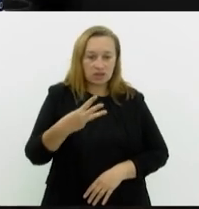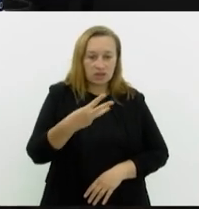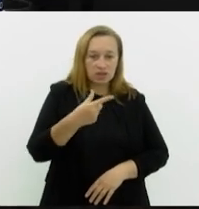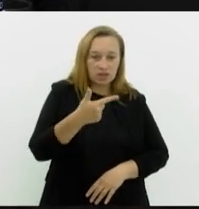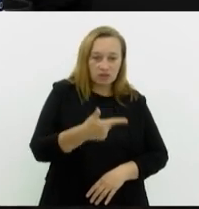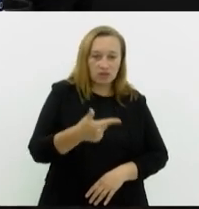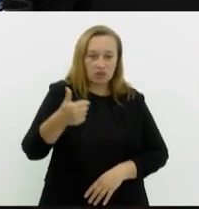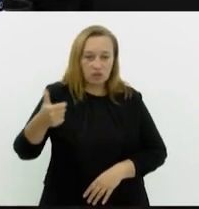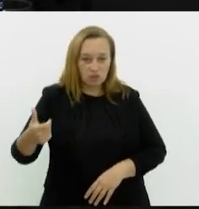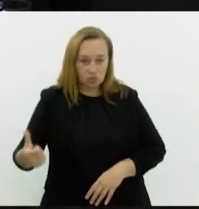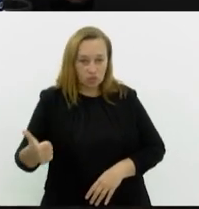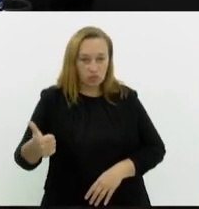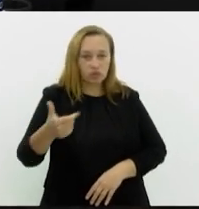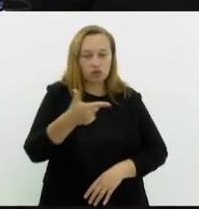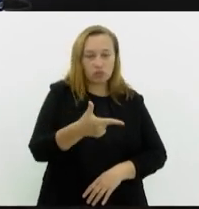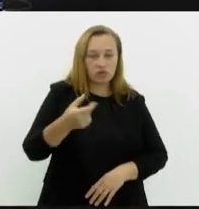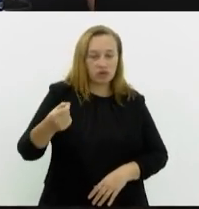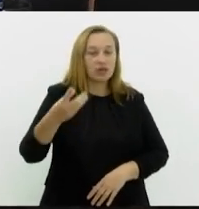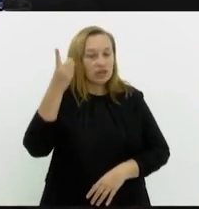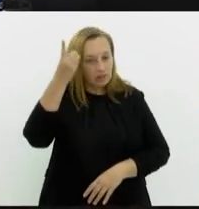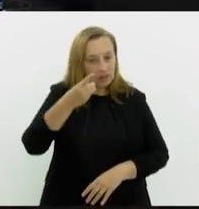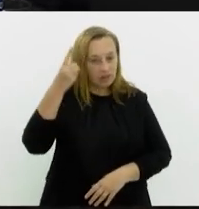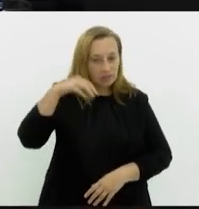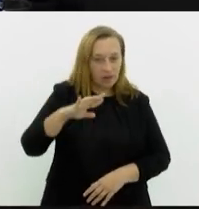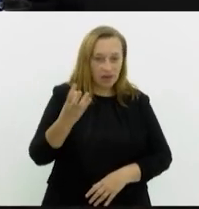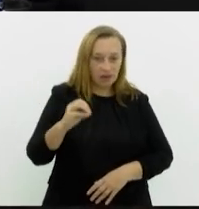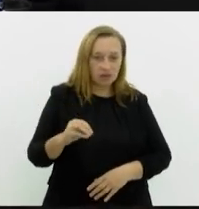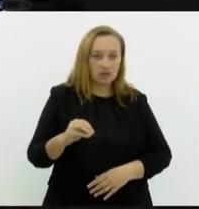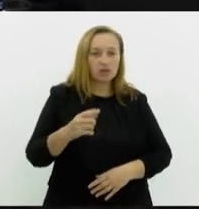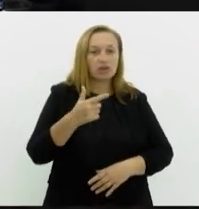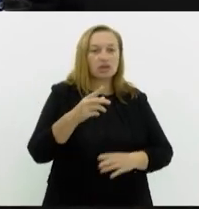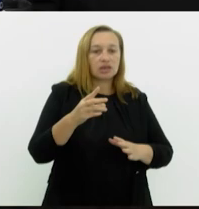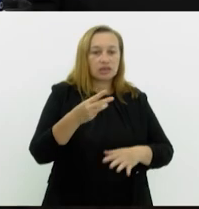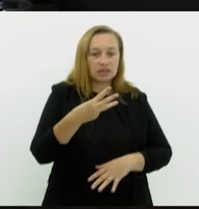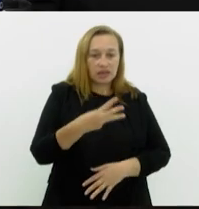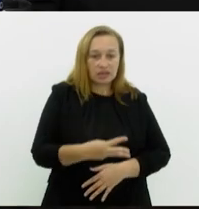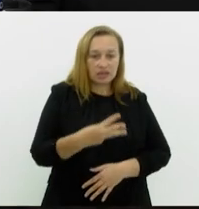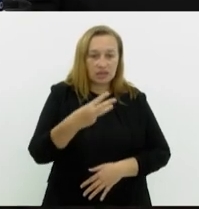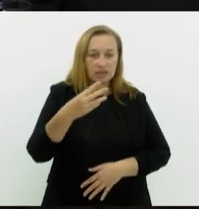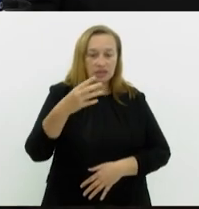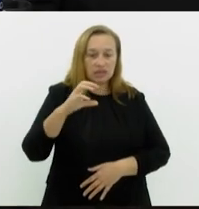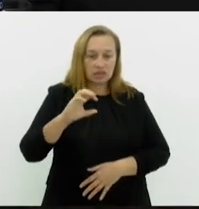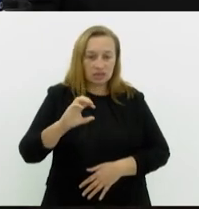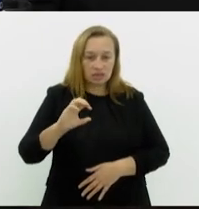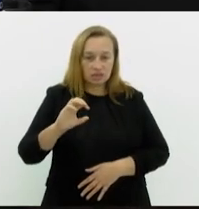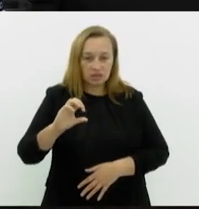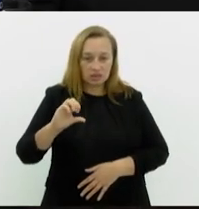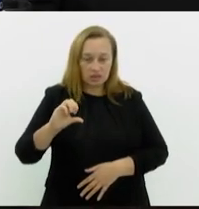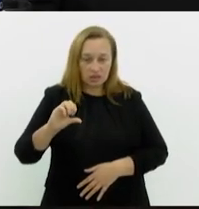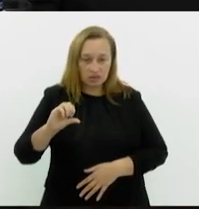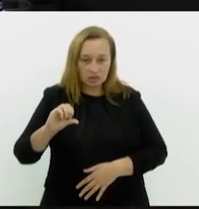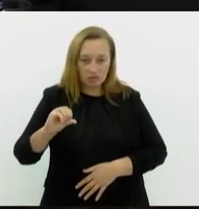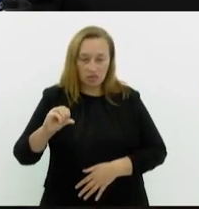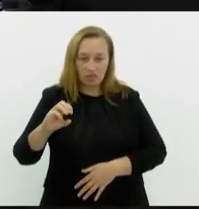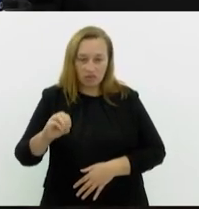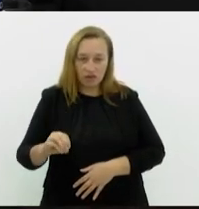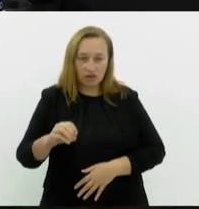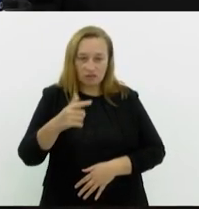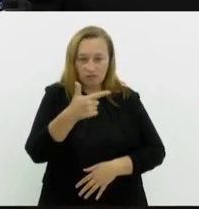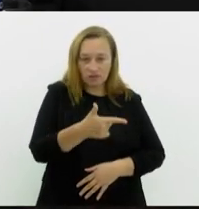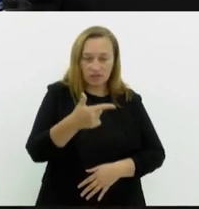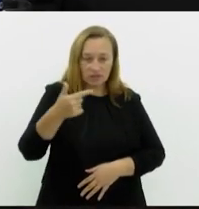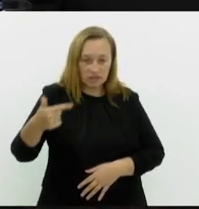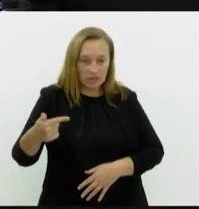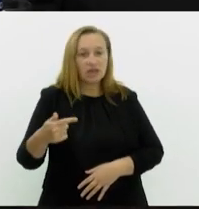2020, de autoria do deputado Márcio Canella, que altera a lei número 390, de 26 de dezembro de 80, e a lei